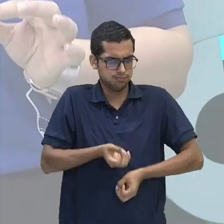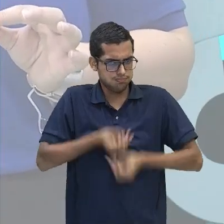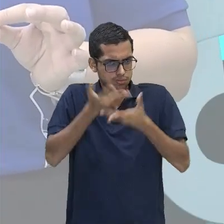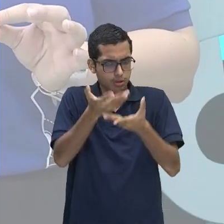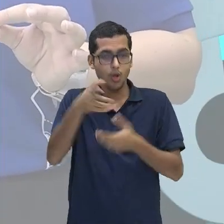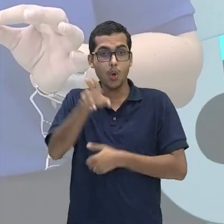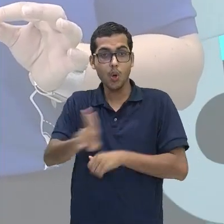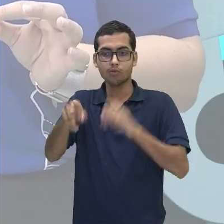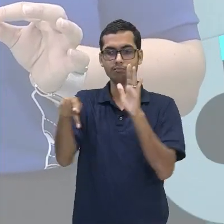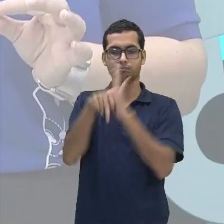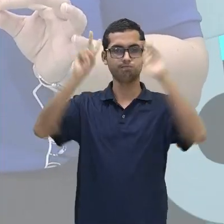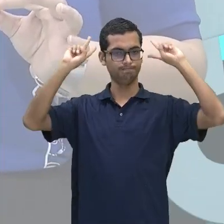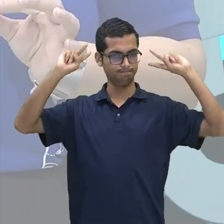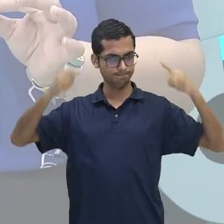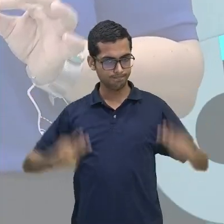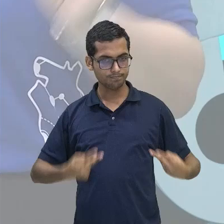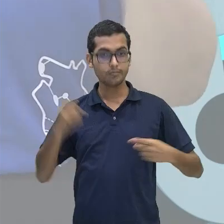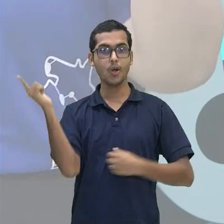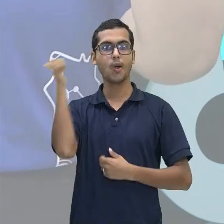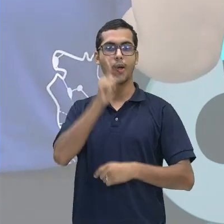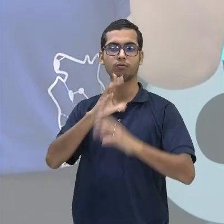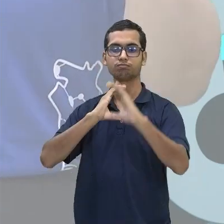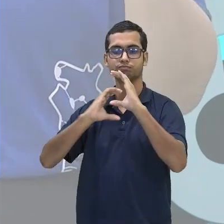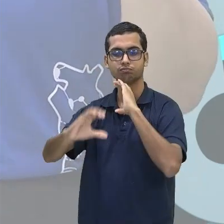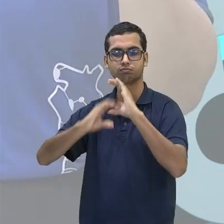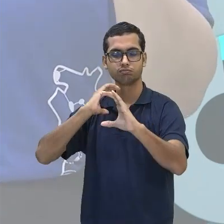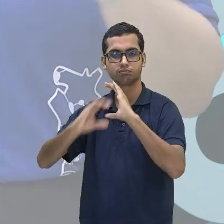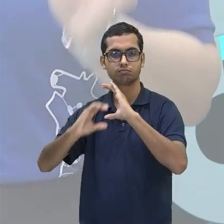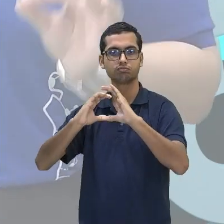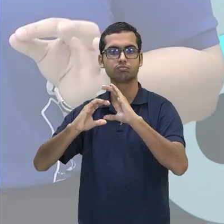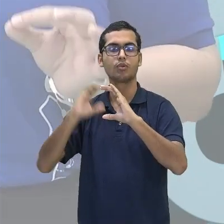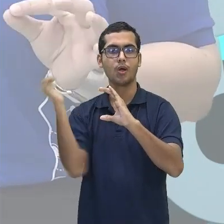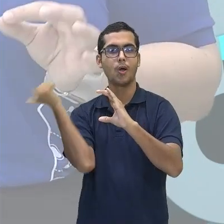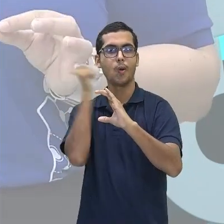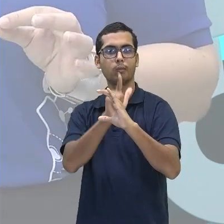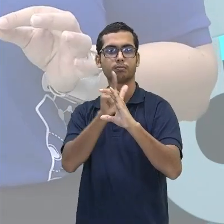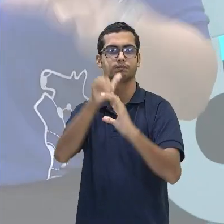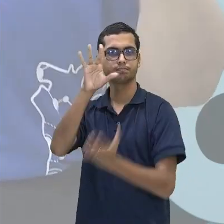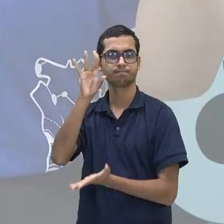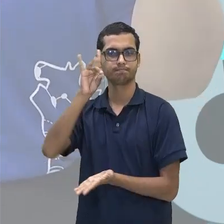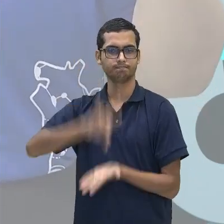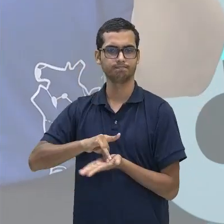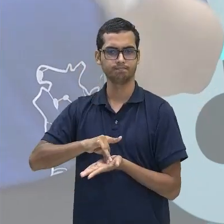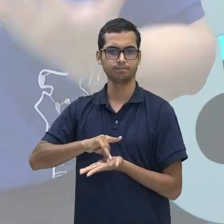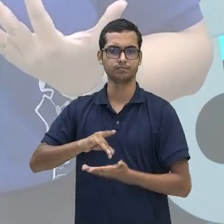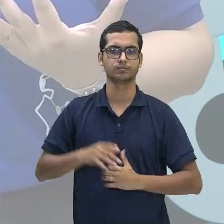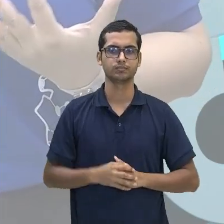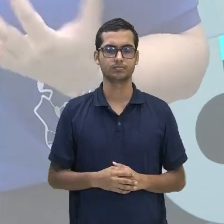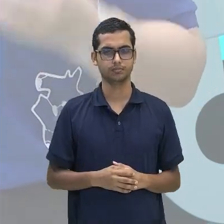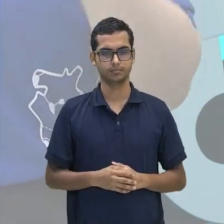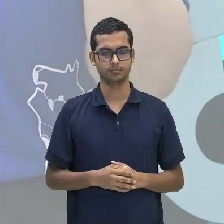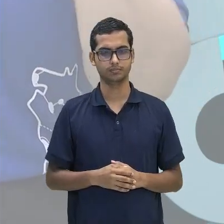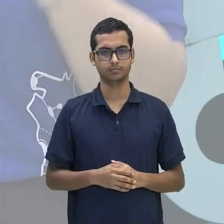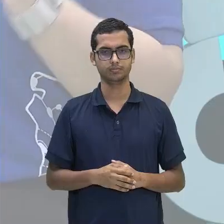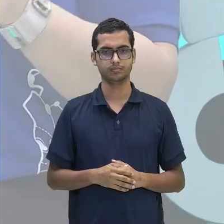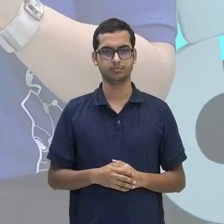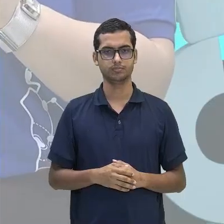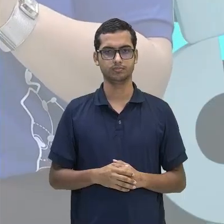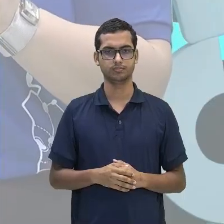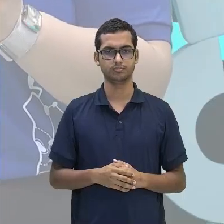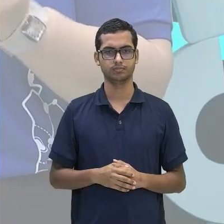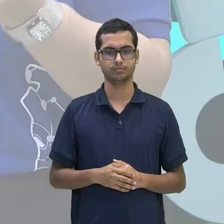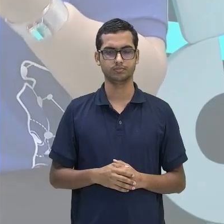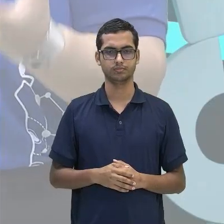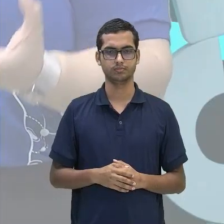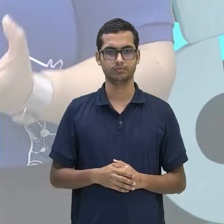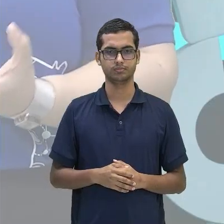pelo ser humano para estabelecer comunicação. Então, a linguagem, podemos entender